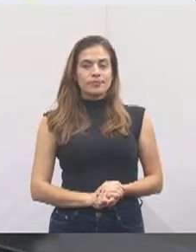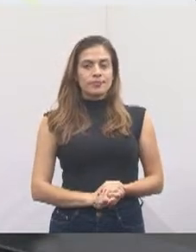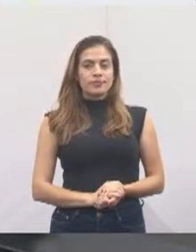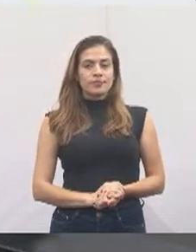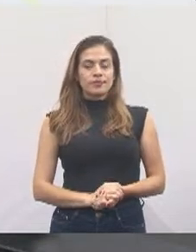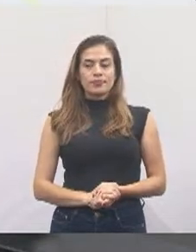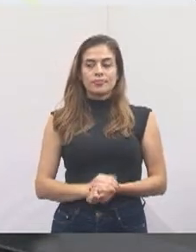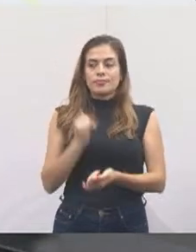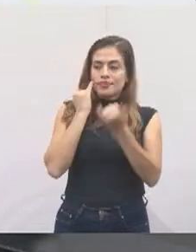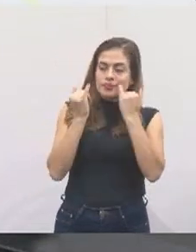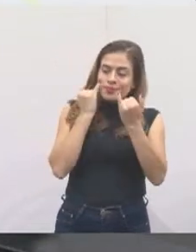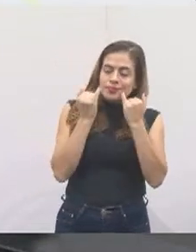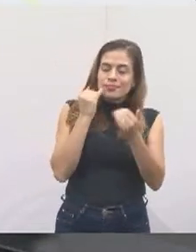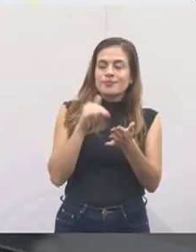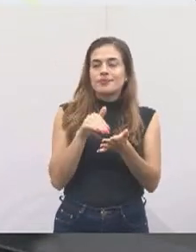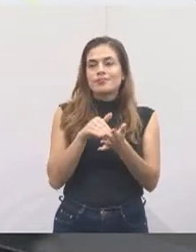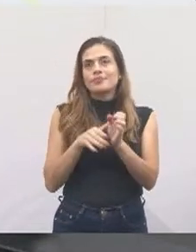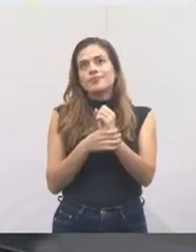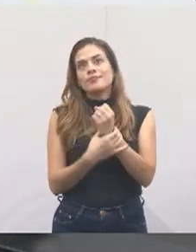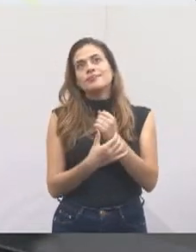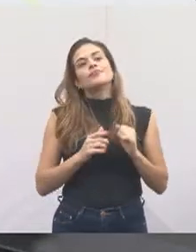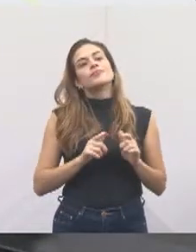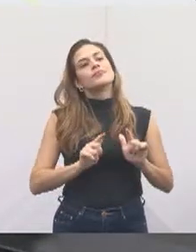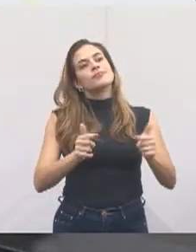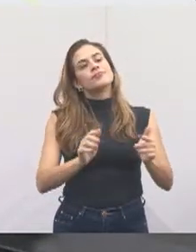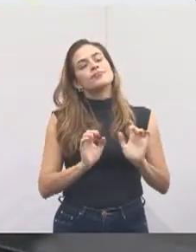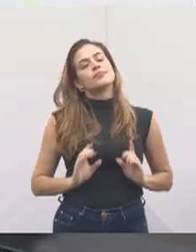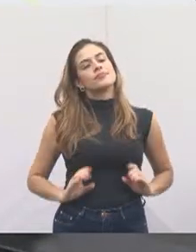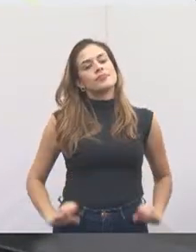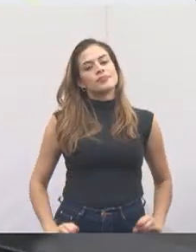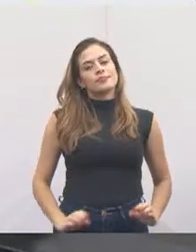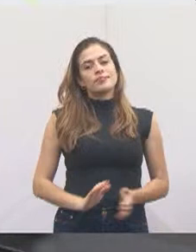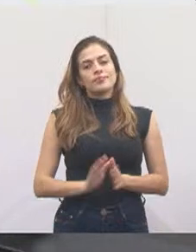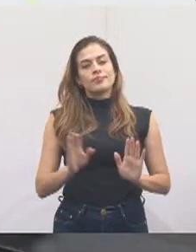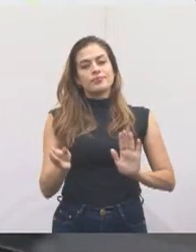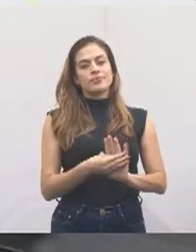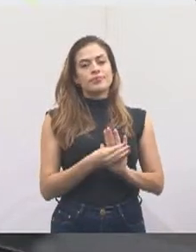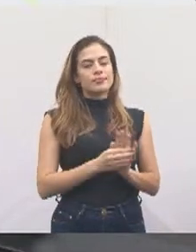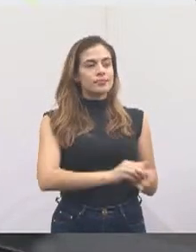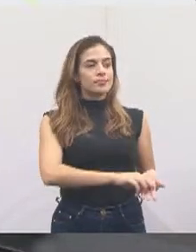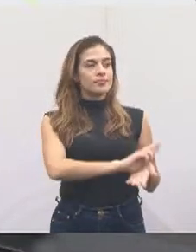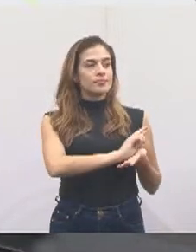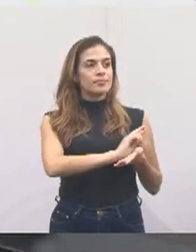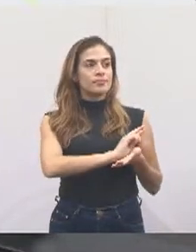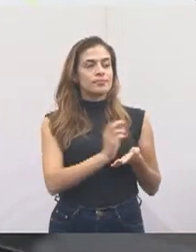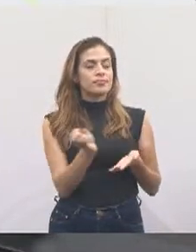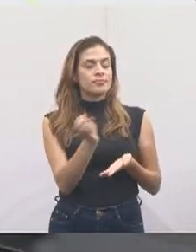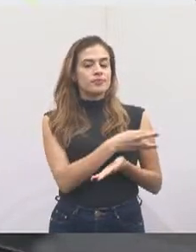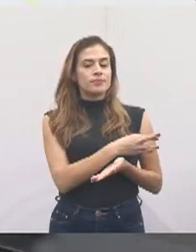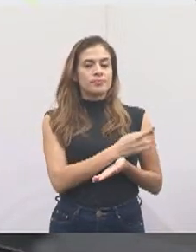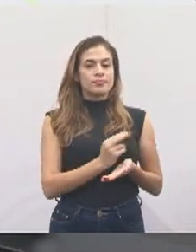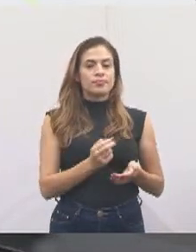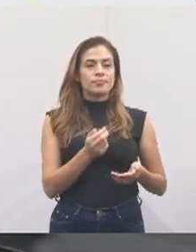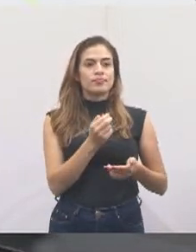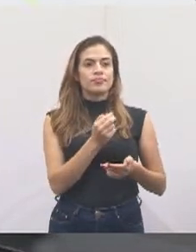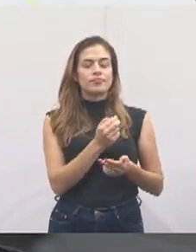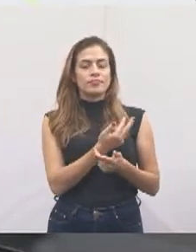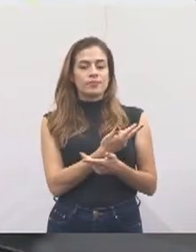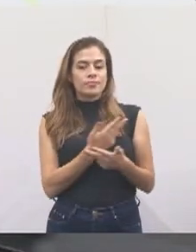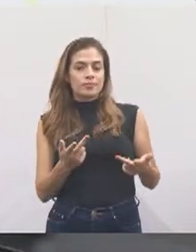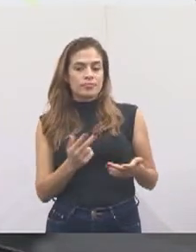a secretaria de segurança e defesa do cidadão vem tratando para a implantação de novos recursos para garantir a